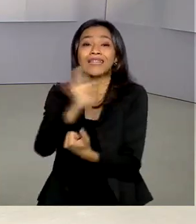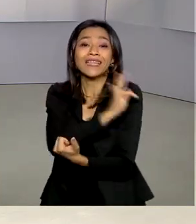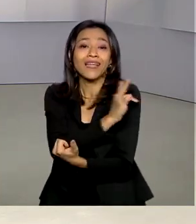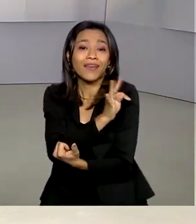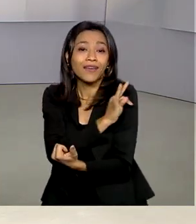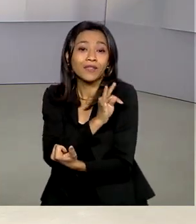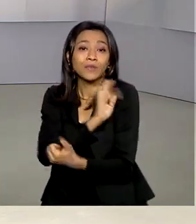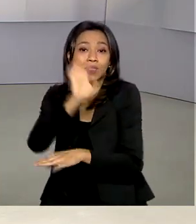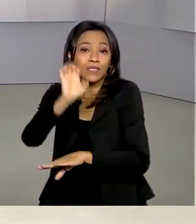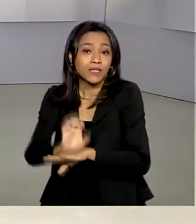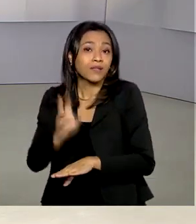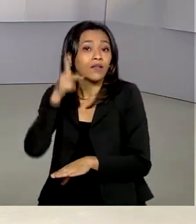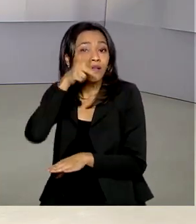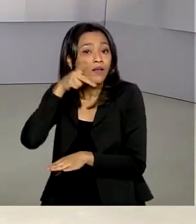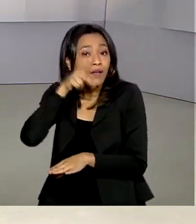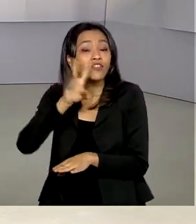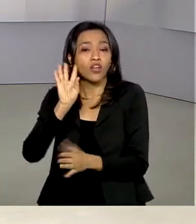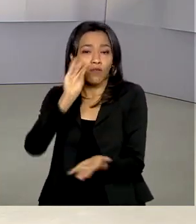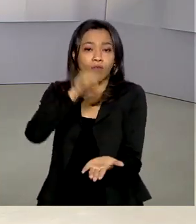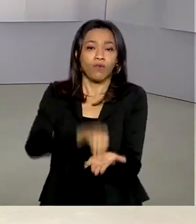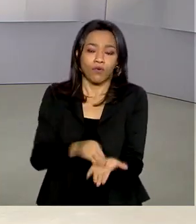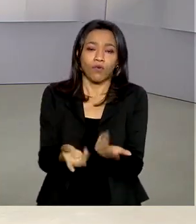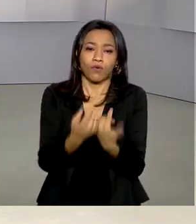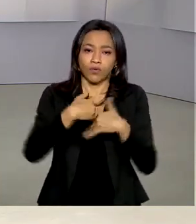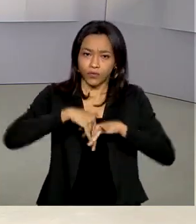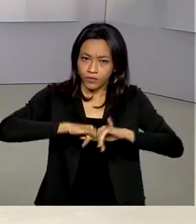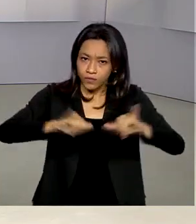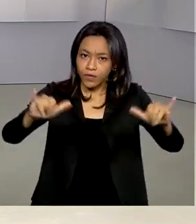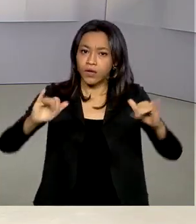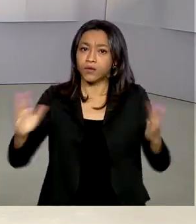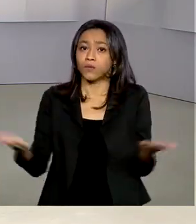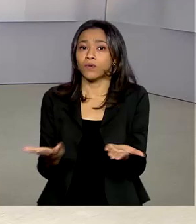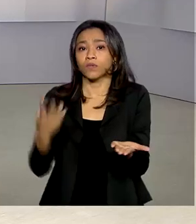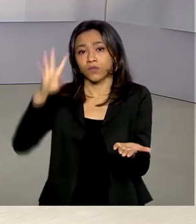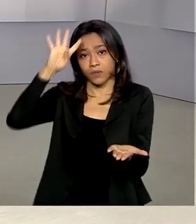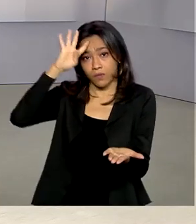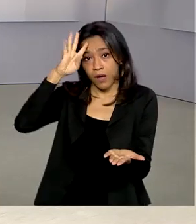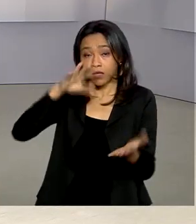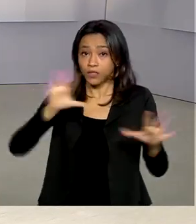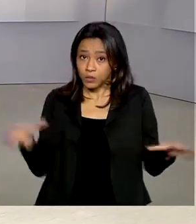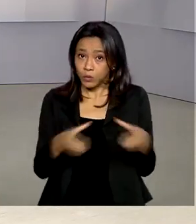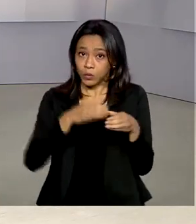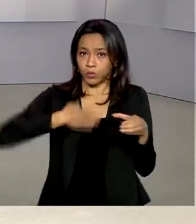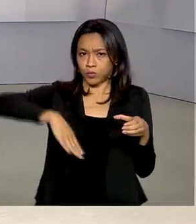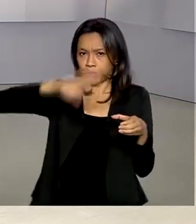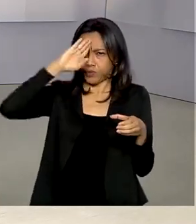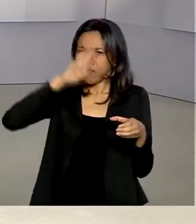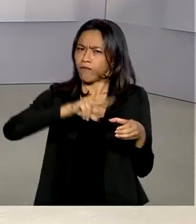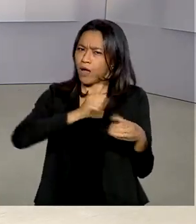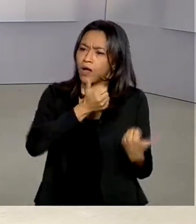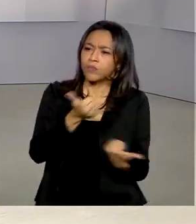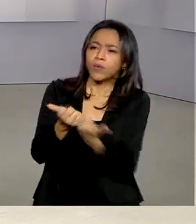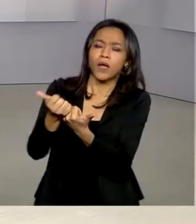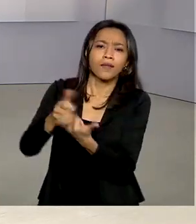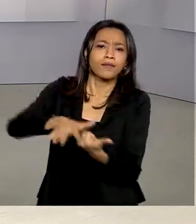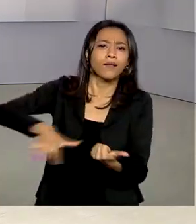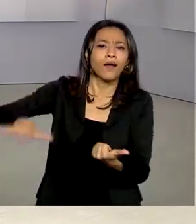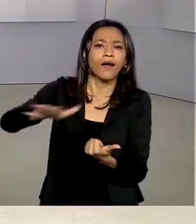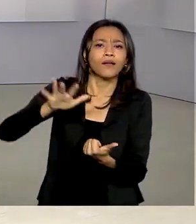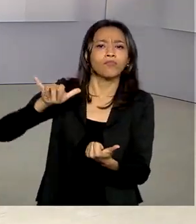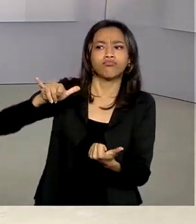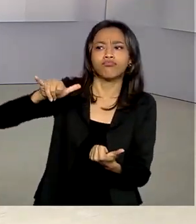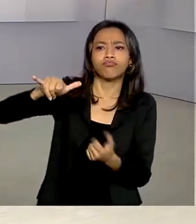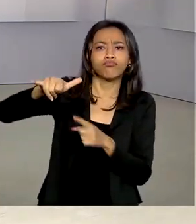a decisão foi publicada no diário oficial da união desta quarta-feira a força nacional vai atuar exclusivamente em